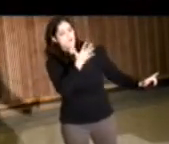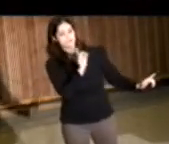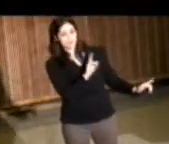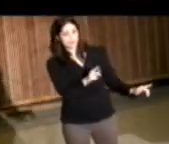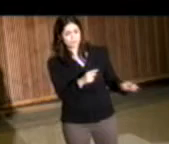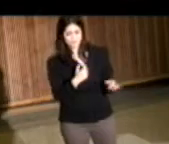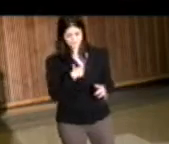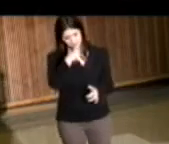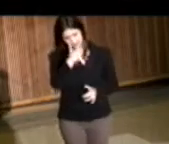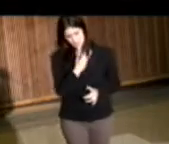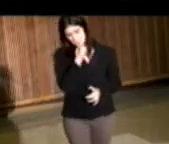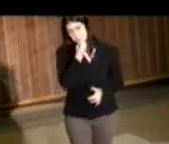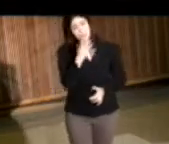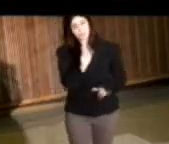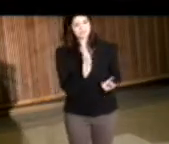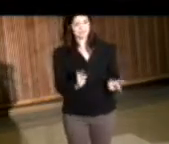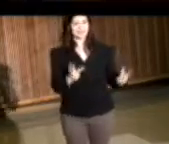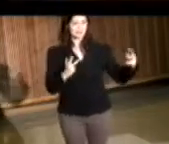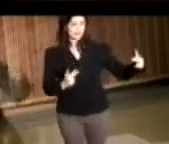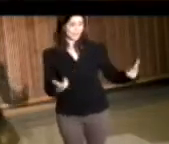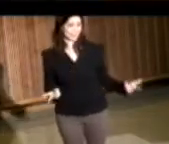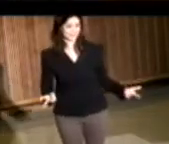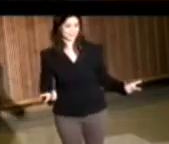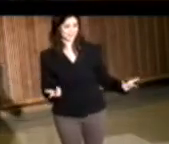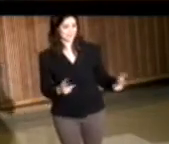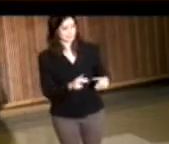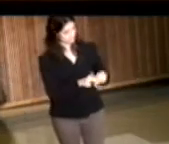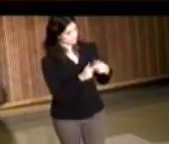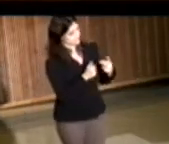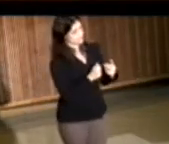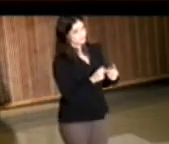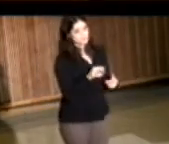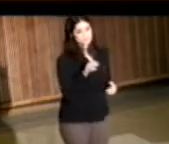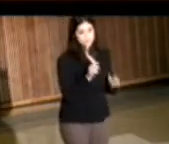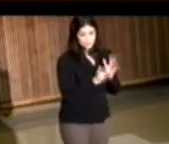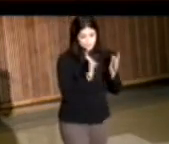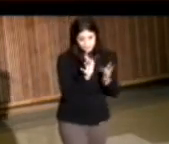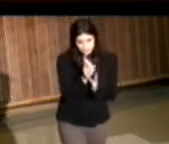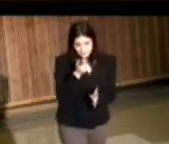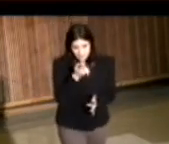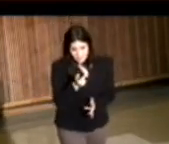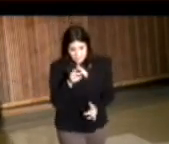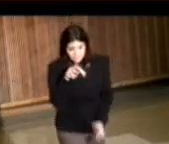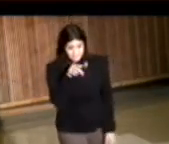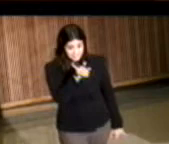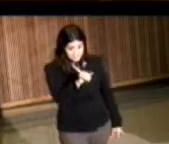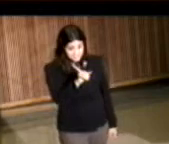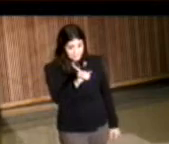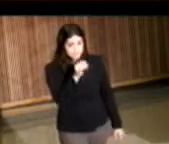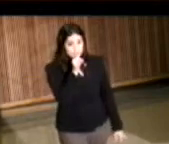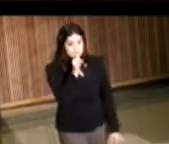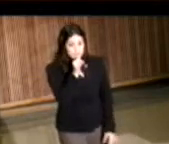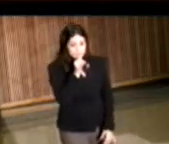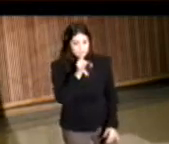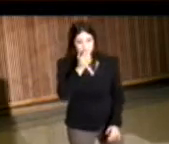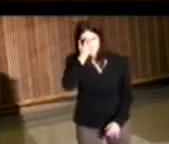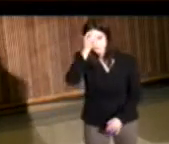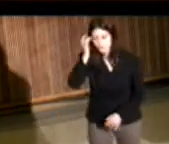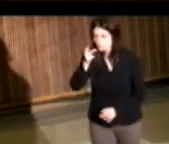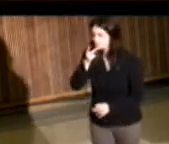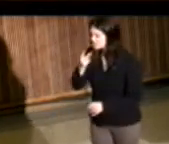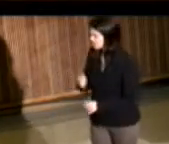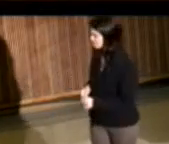e entrega. E é por isso que Jesus disse, se alguém pedir para você andar 1 milha, anda 2.